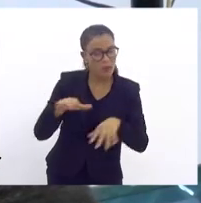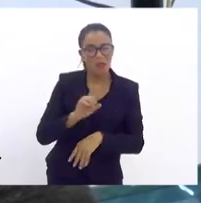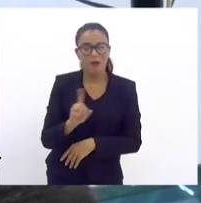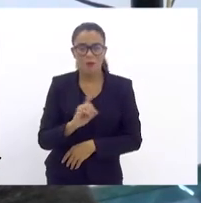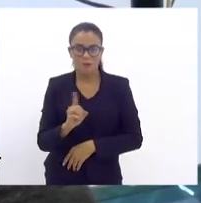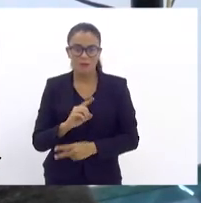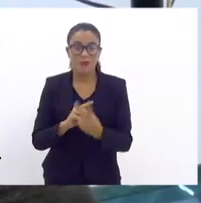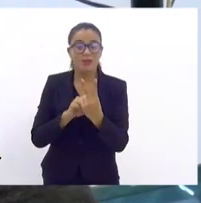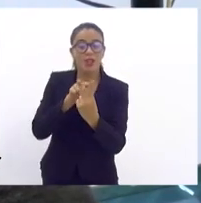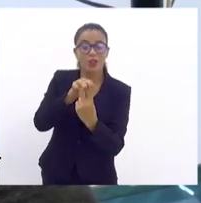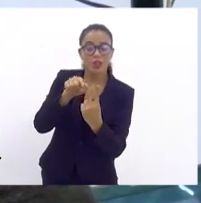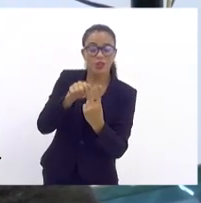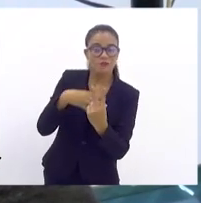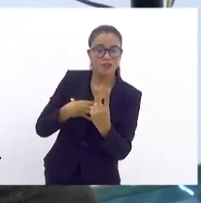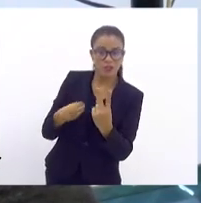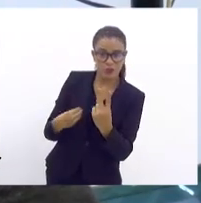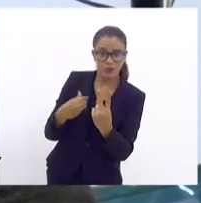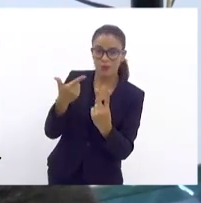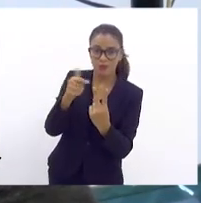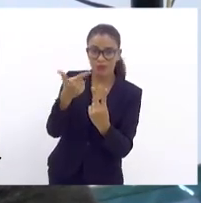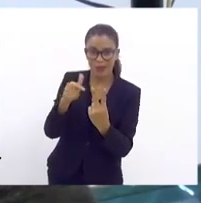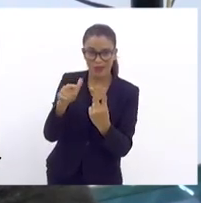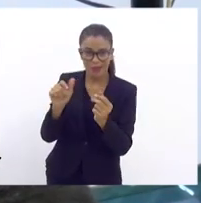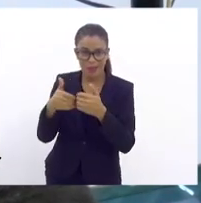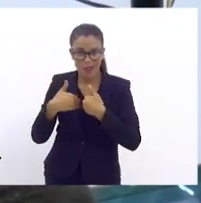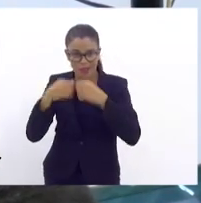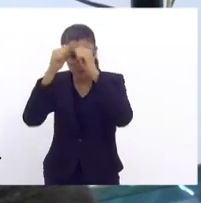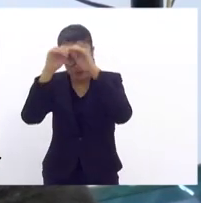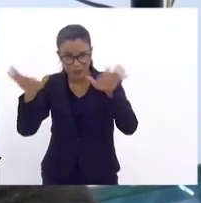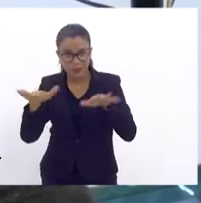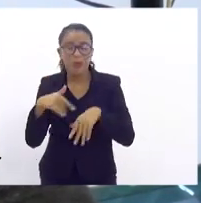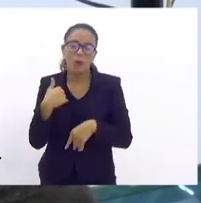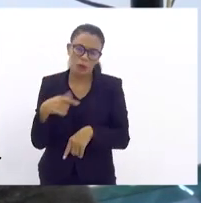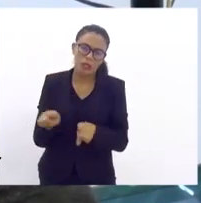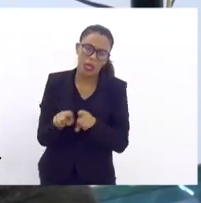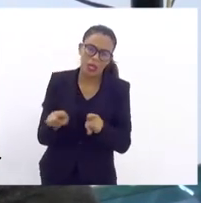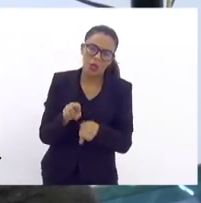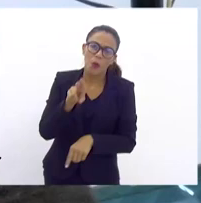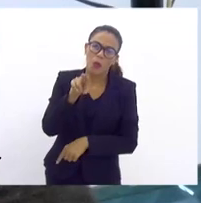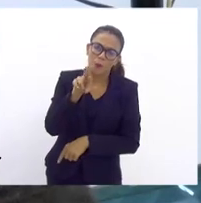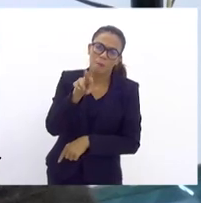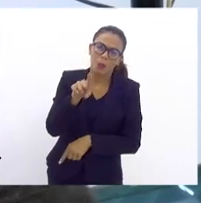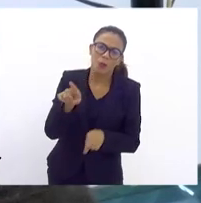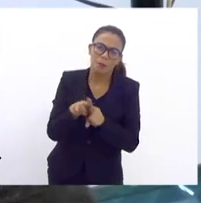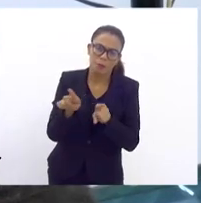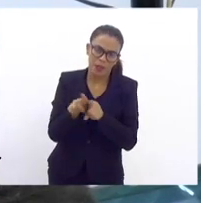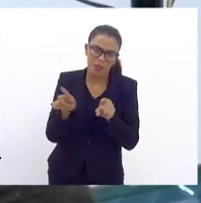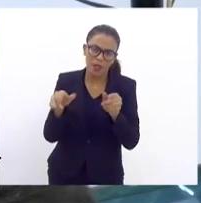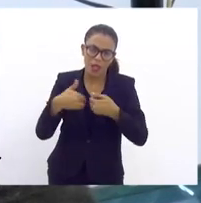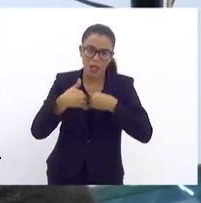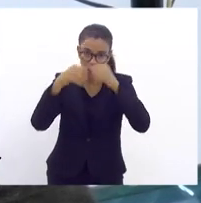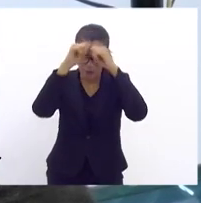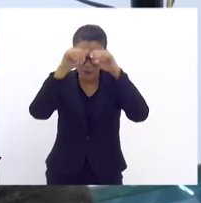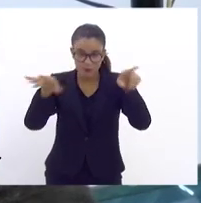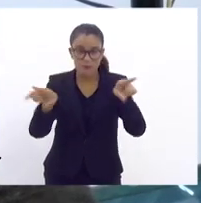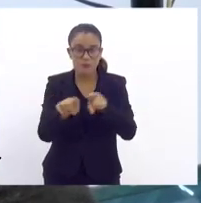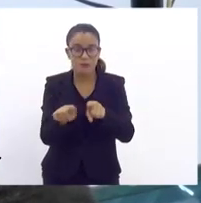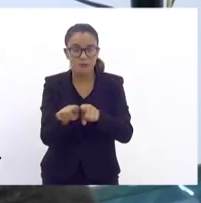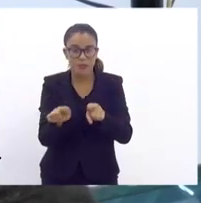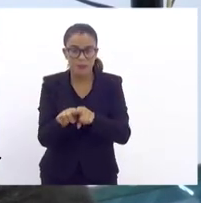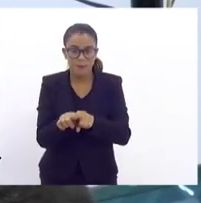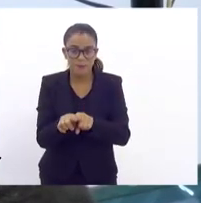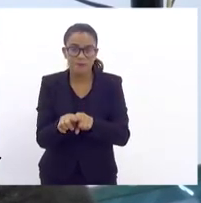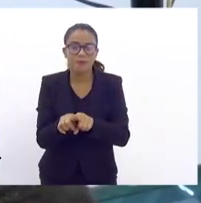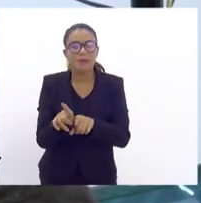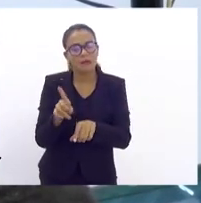se diferenciaram em autismo eu tive um irmão com autismo também né já falecido ele era teve audir